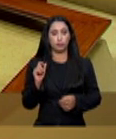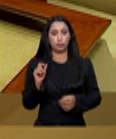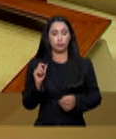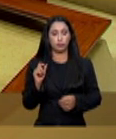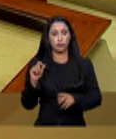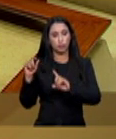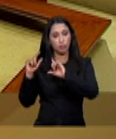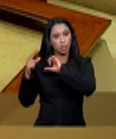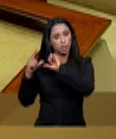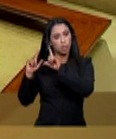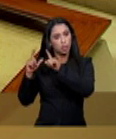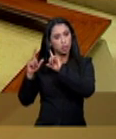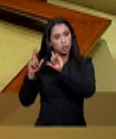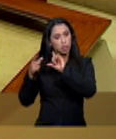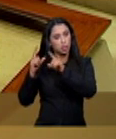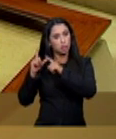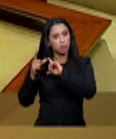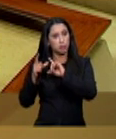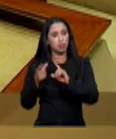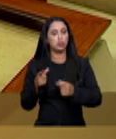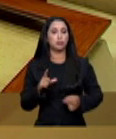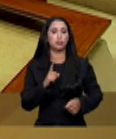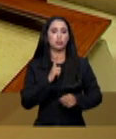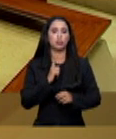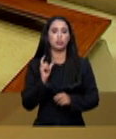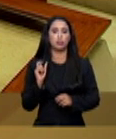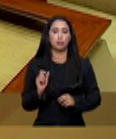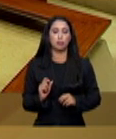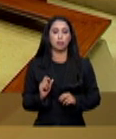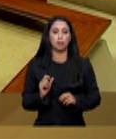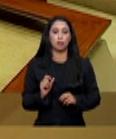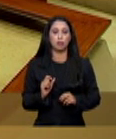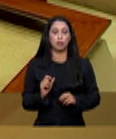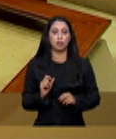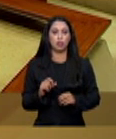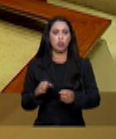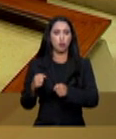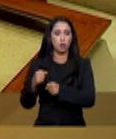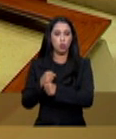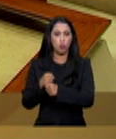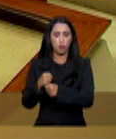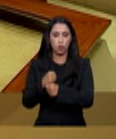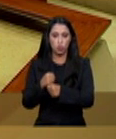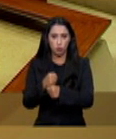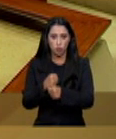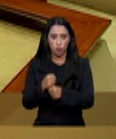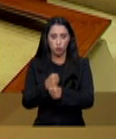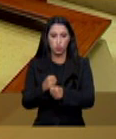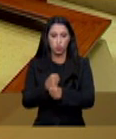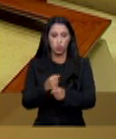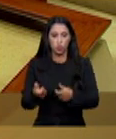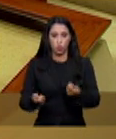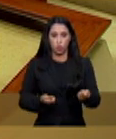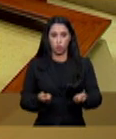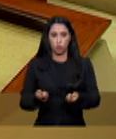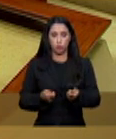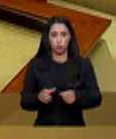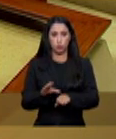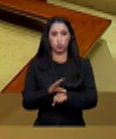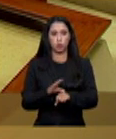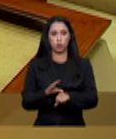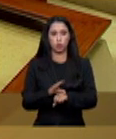a tradição, a nossa tradição, ao longo desses anos todos, em matéria de controle de constitucionalidade, sempre